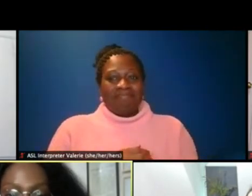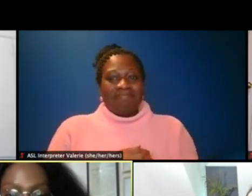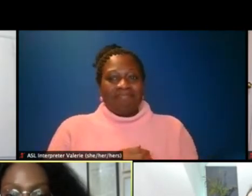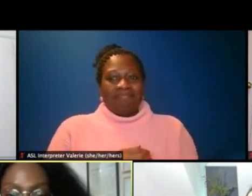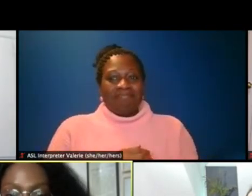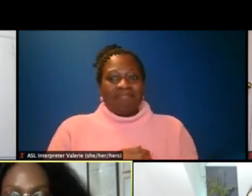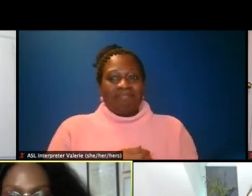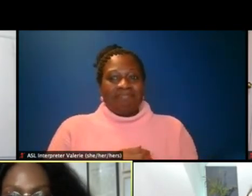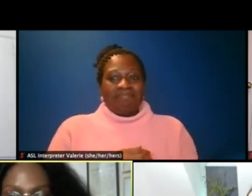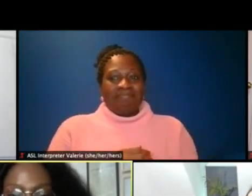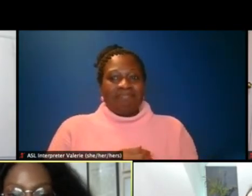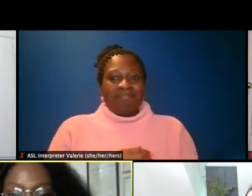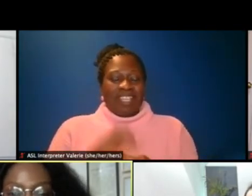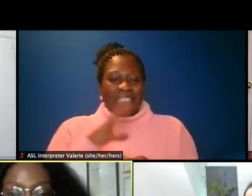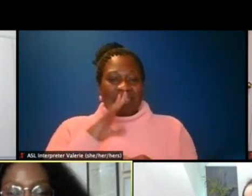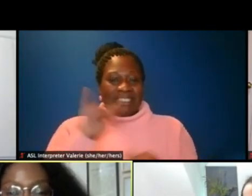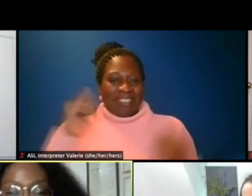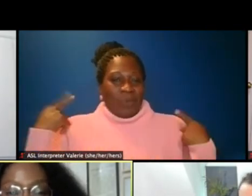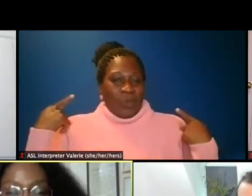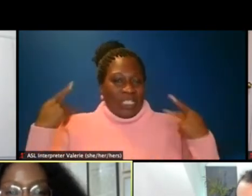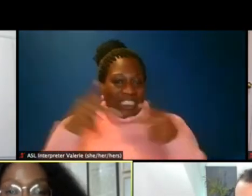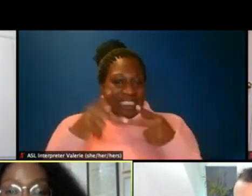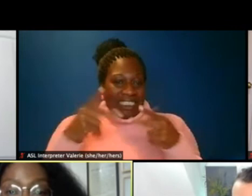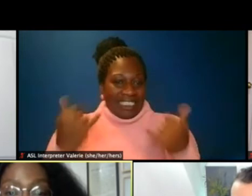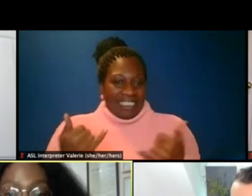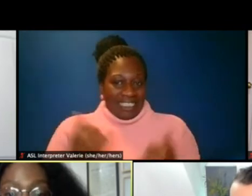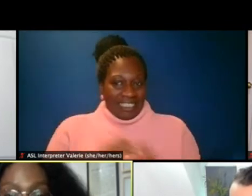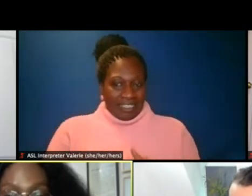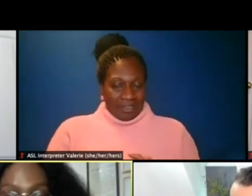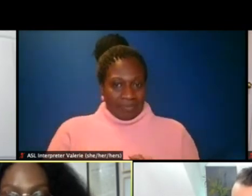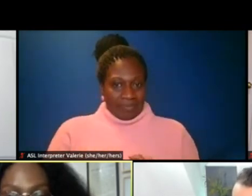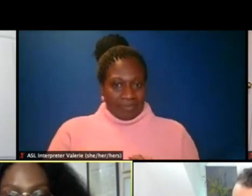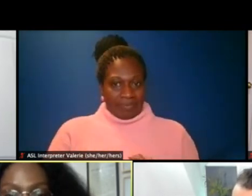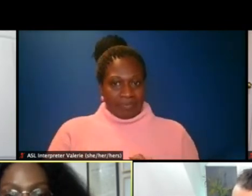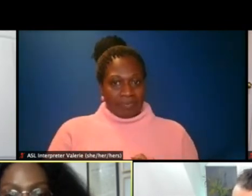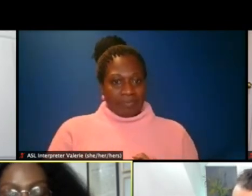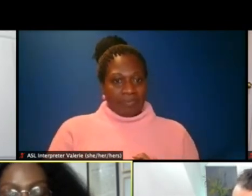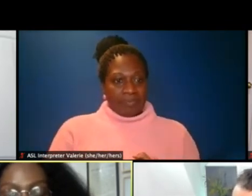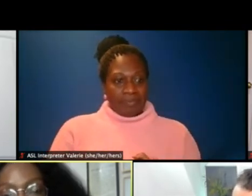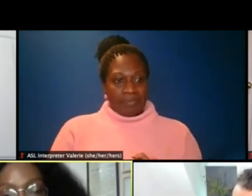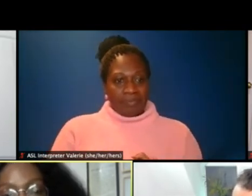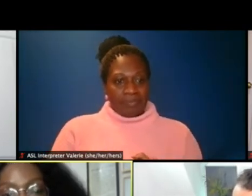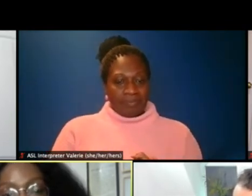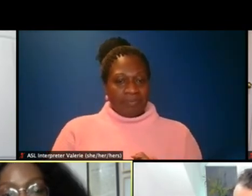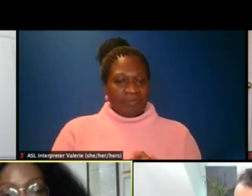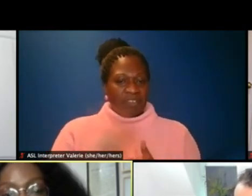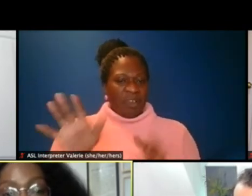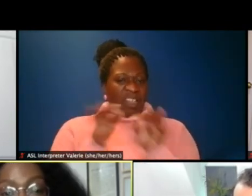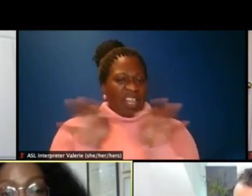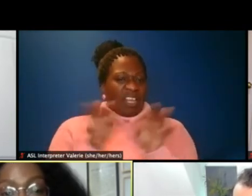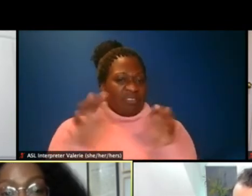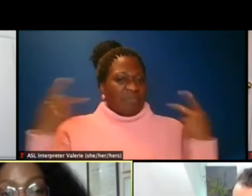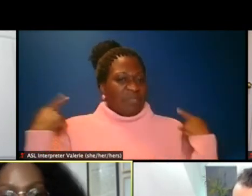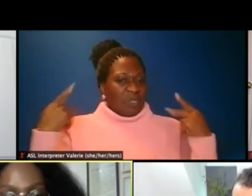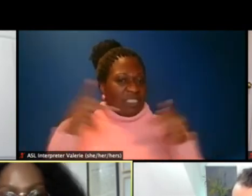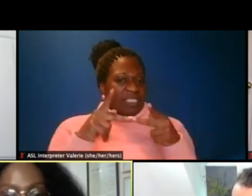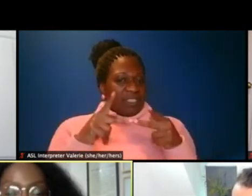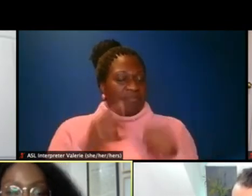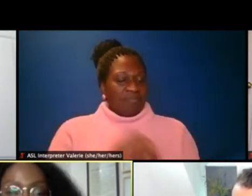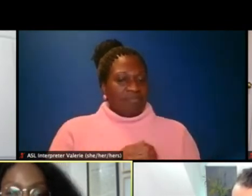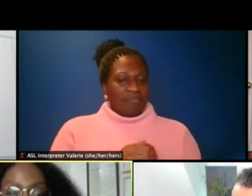I will speak Portuguese. Primeiro, eu quero agradecer ao convite por participar. Eu estou muito